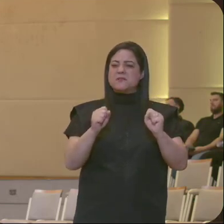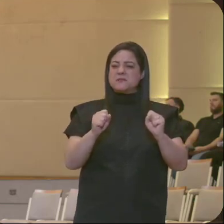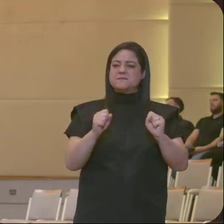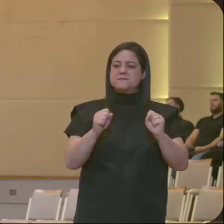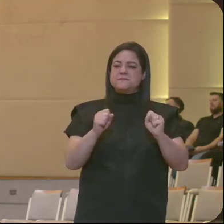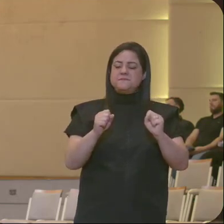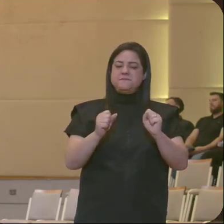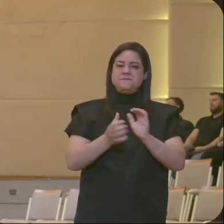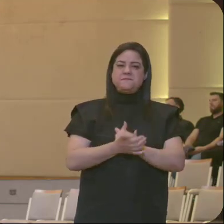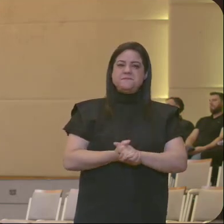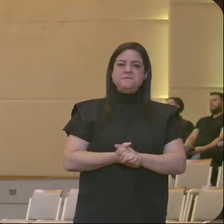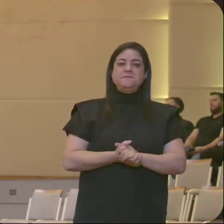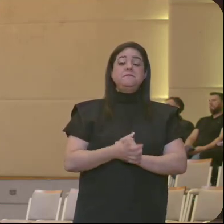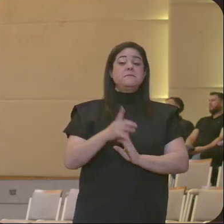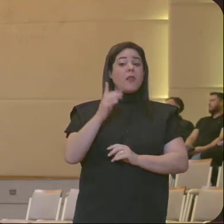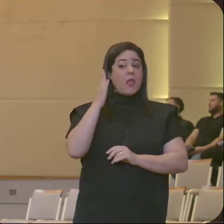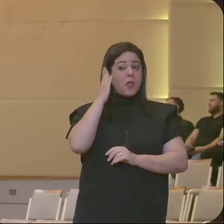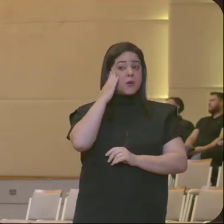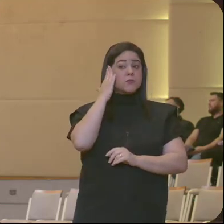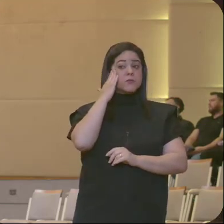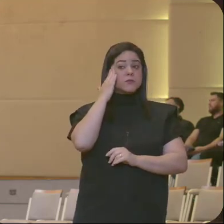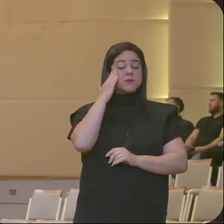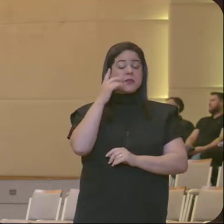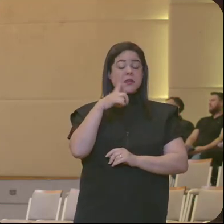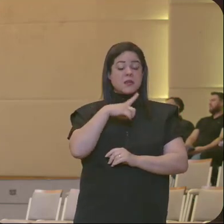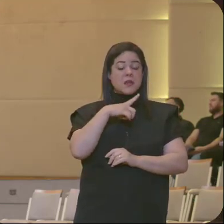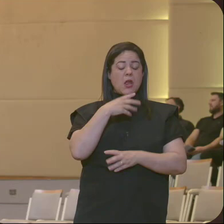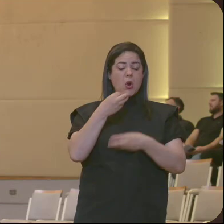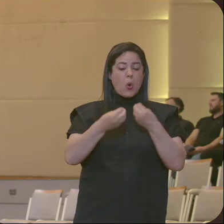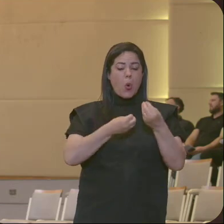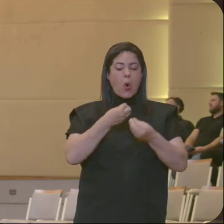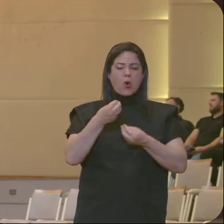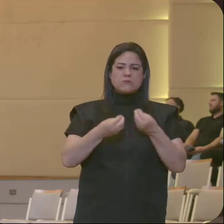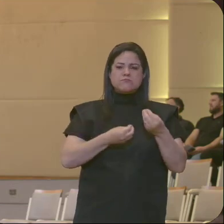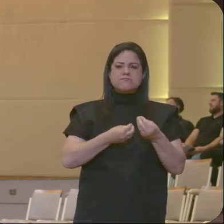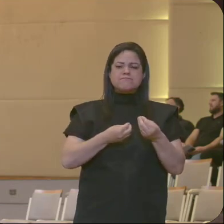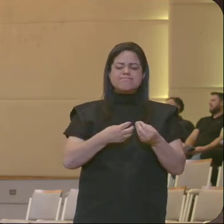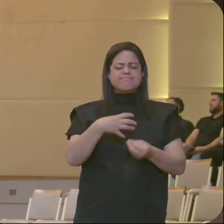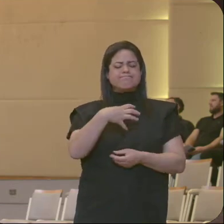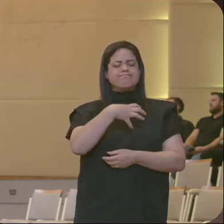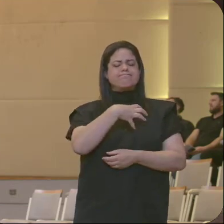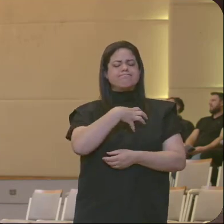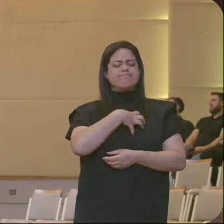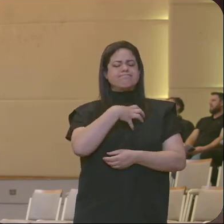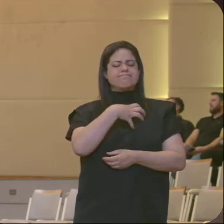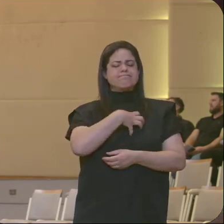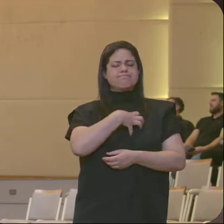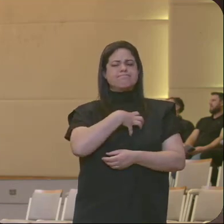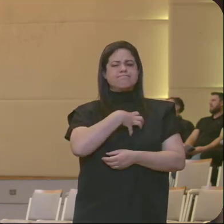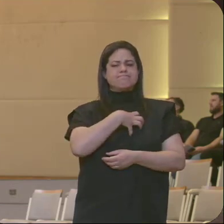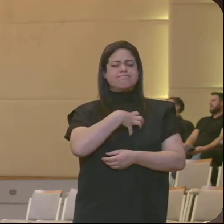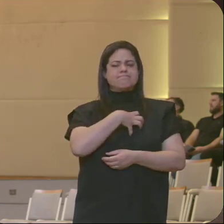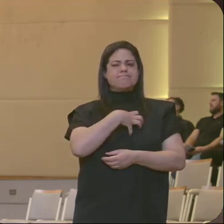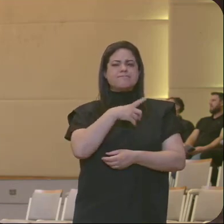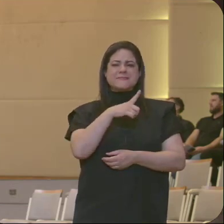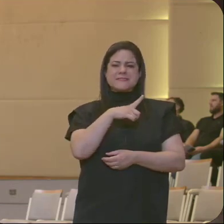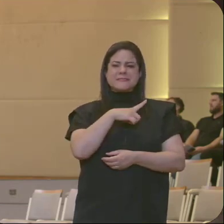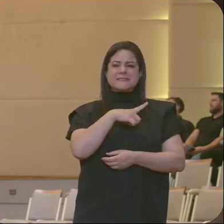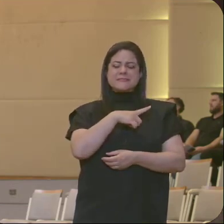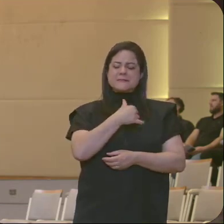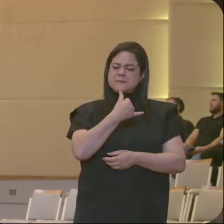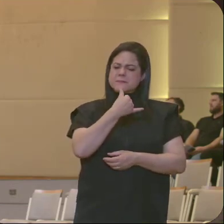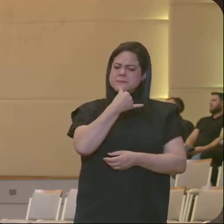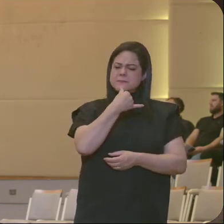vir. Eu sei me abater. Eu sei estar